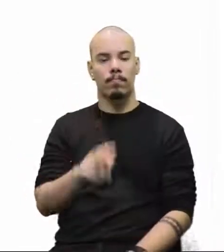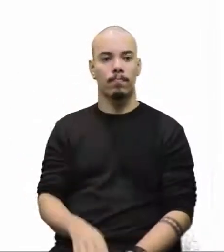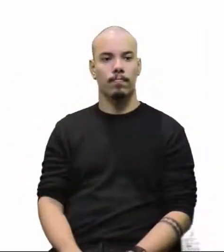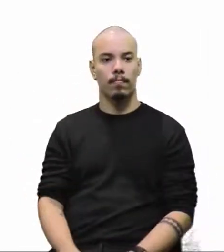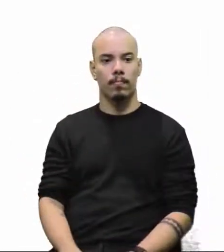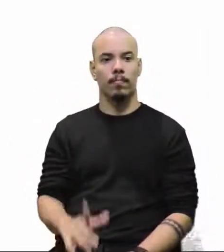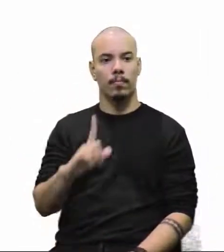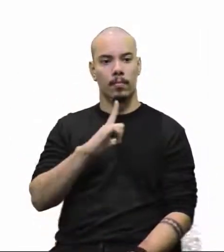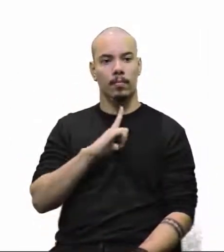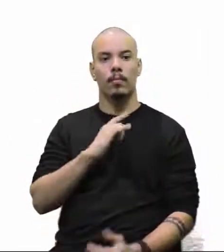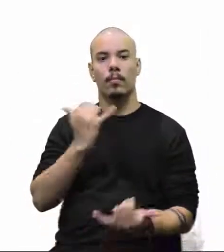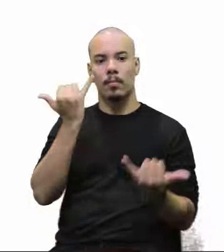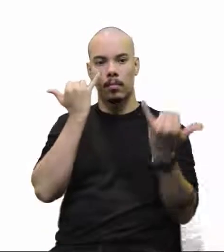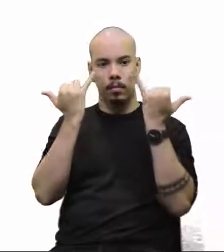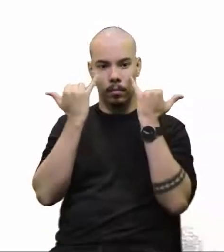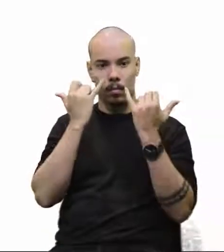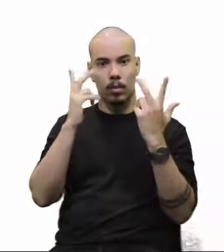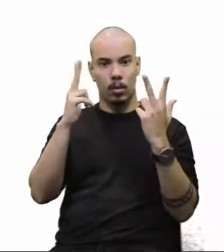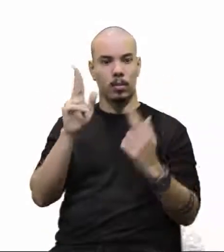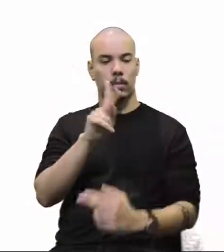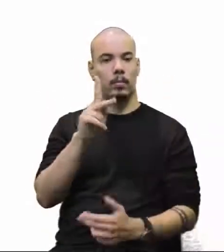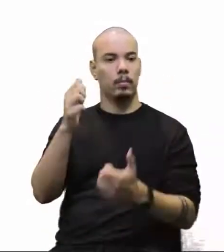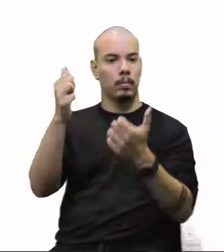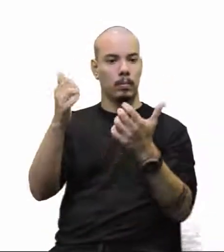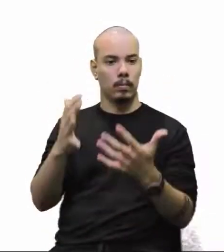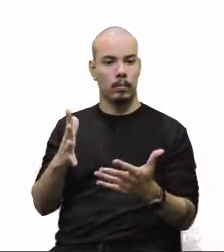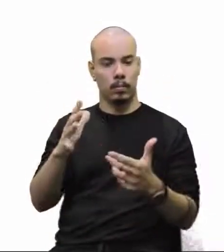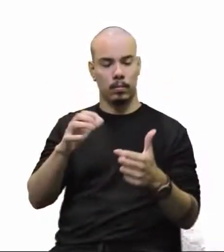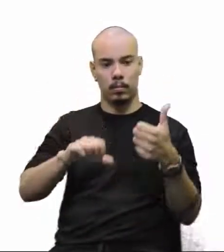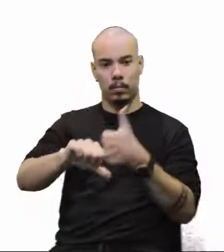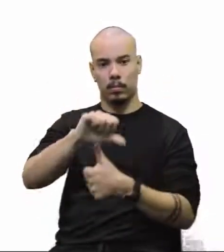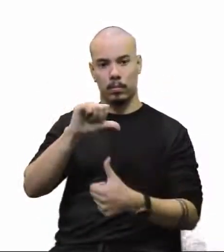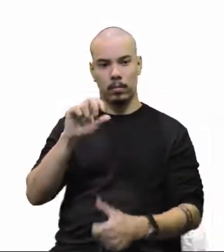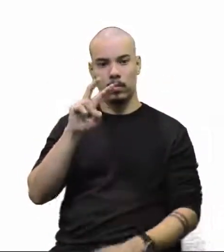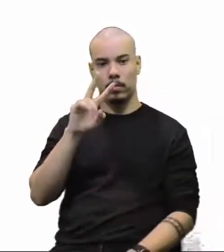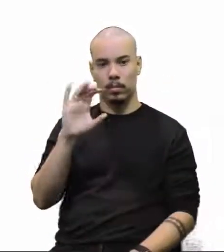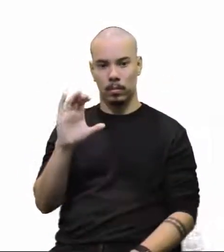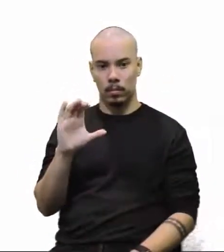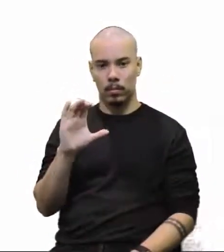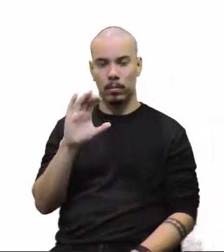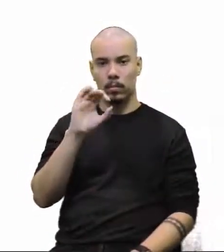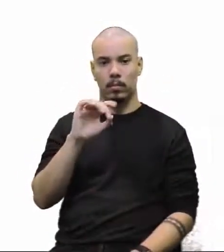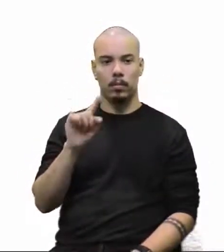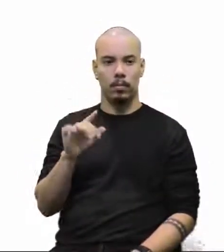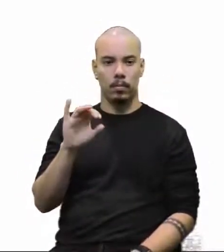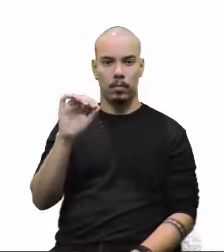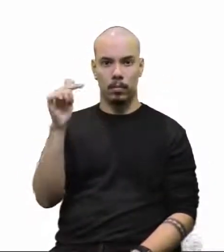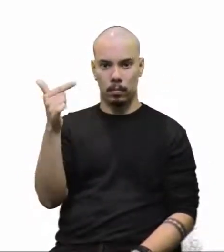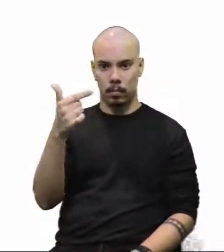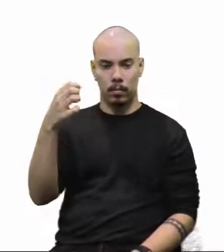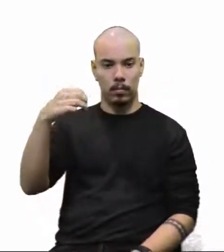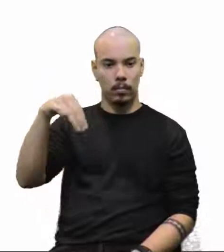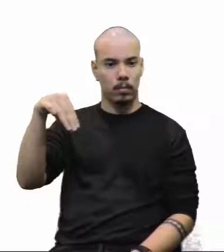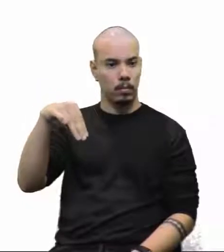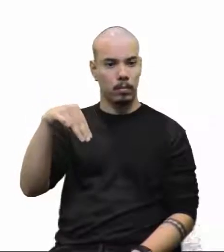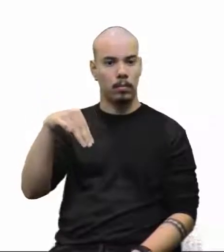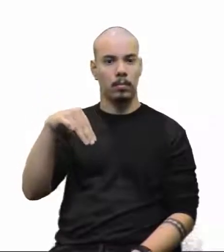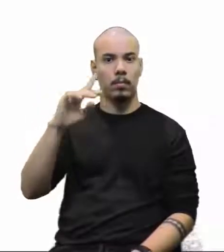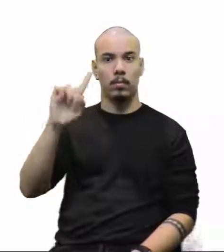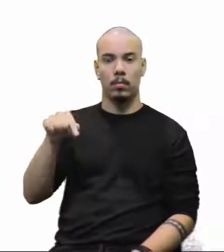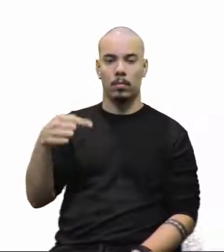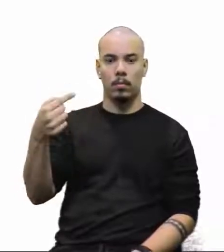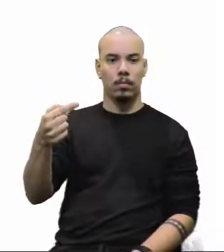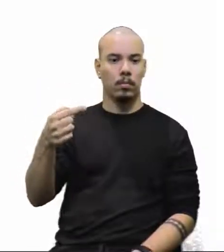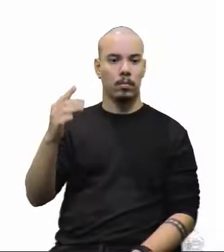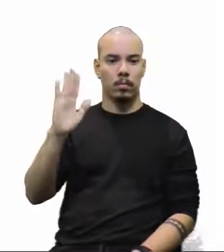os dados, como o Décio falou, transformando apenas 2 centímetros em 0,02 metros. O restante já